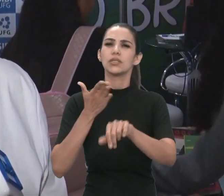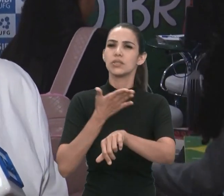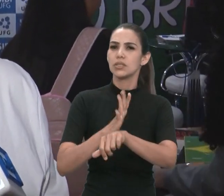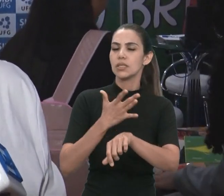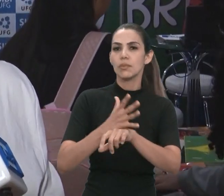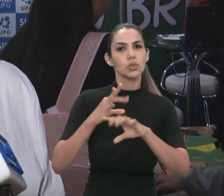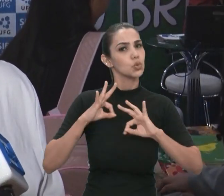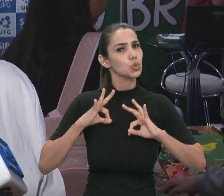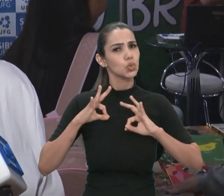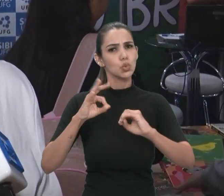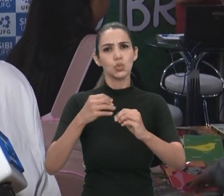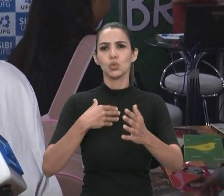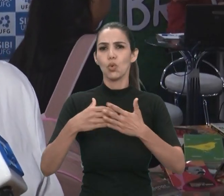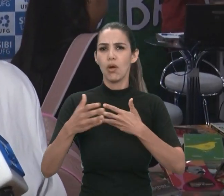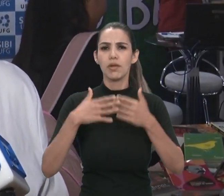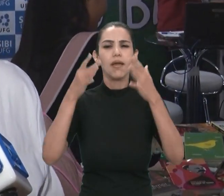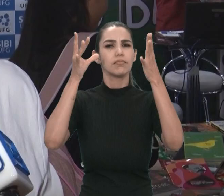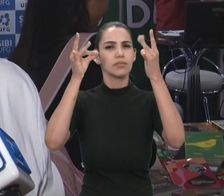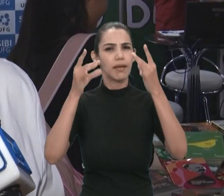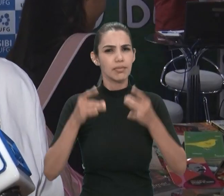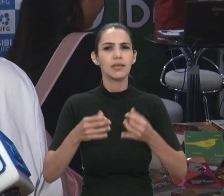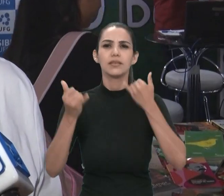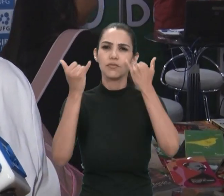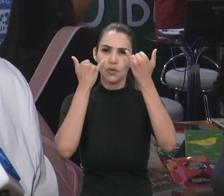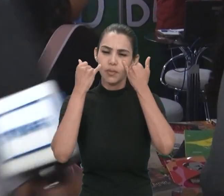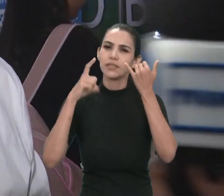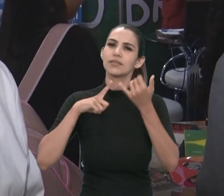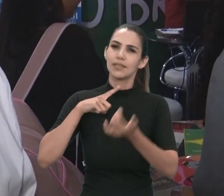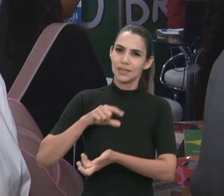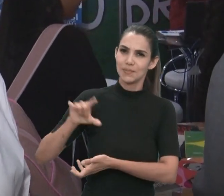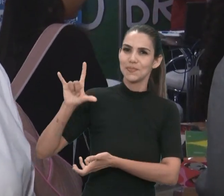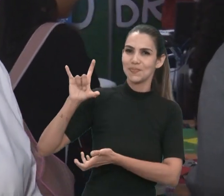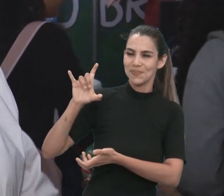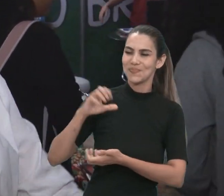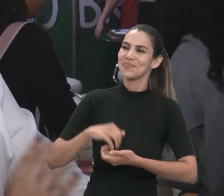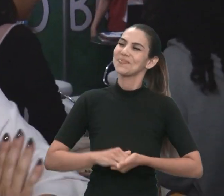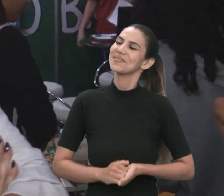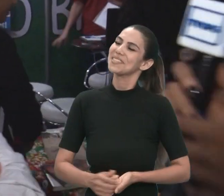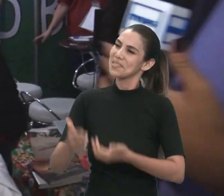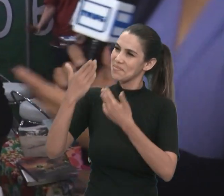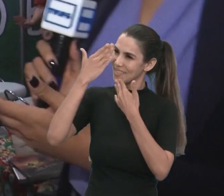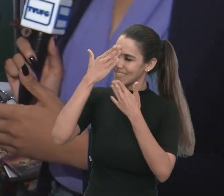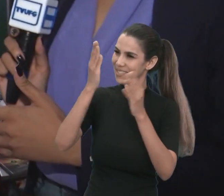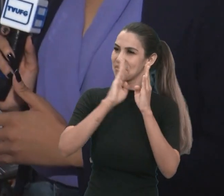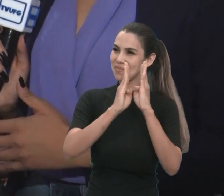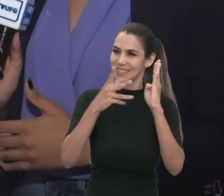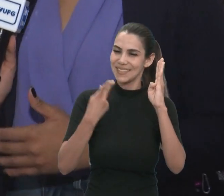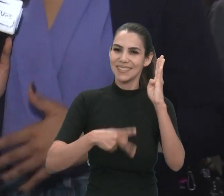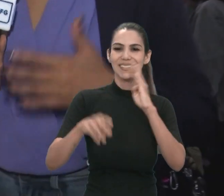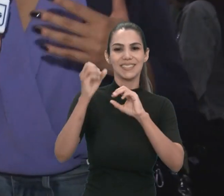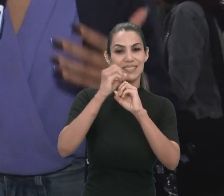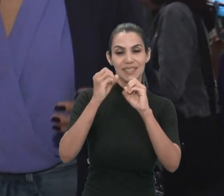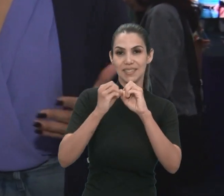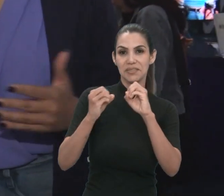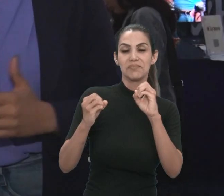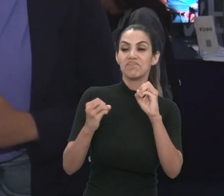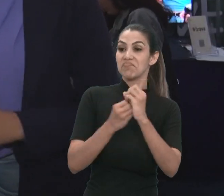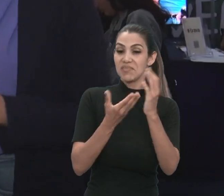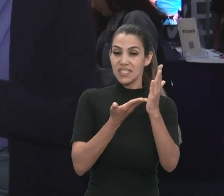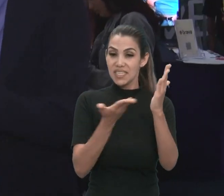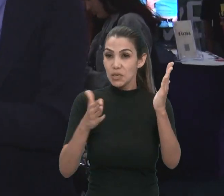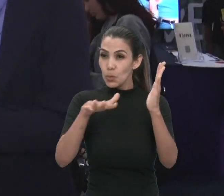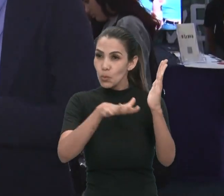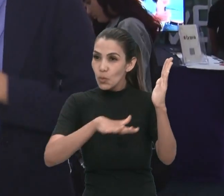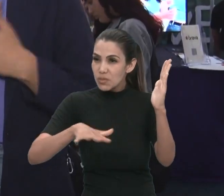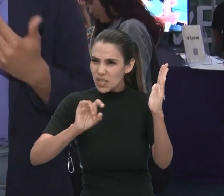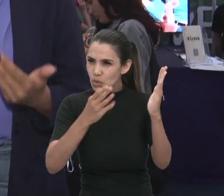tudo que vocês precisarem está atualizado nas nossas redes sociais. Aí, muito obrigada. As bibliotecas da UFG sendo mais do que um